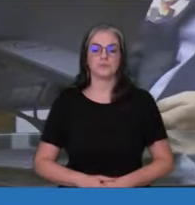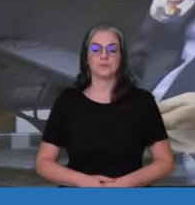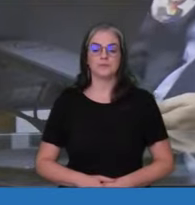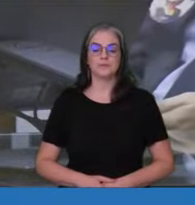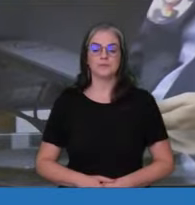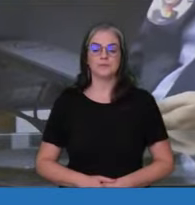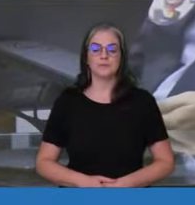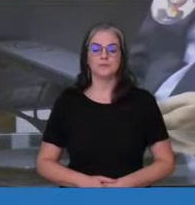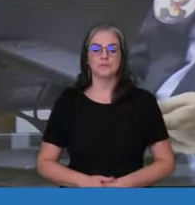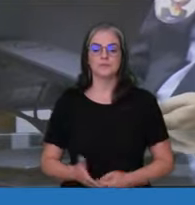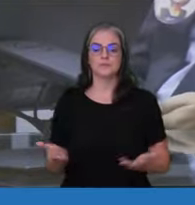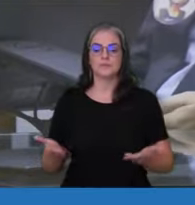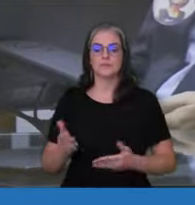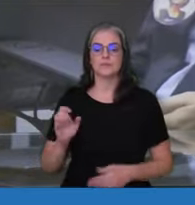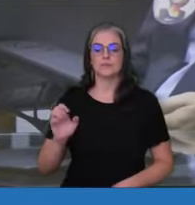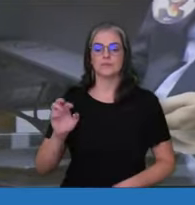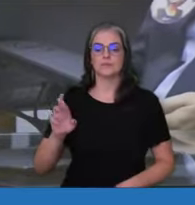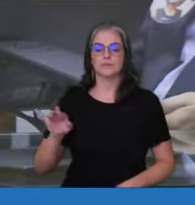Érica.